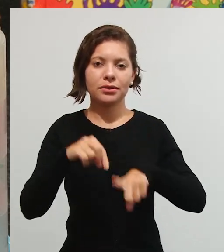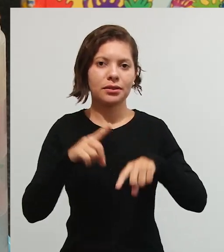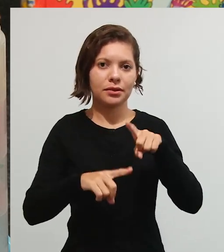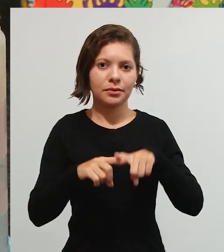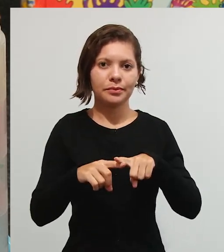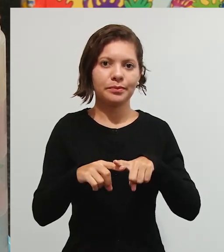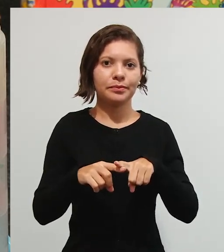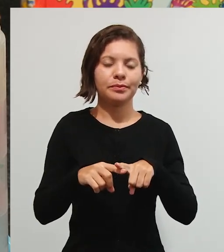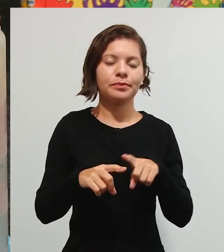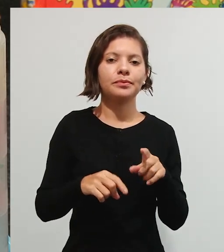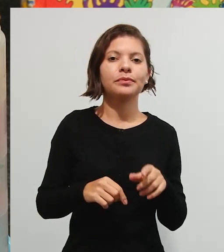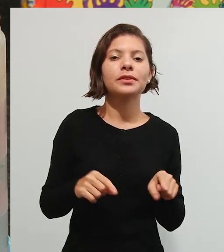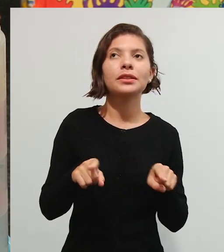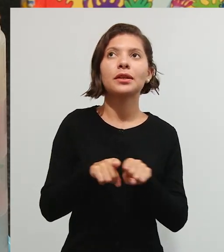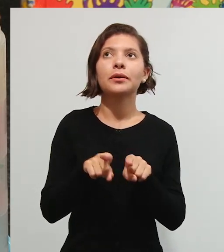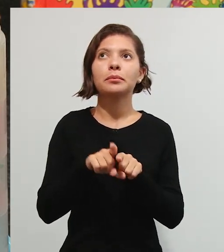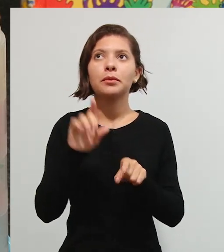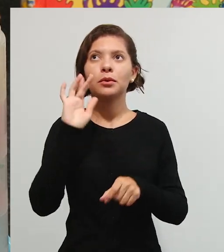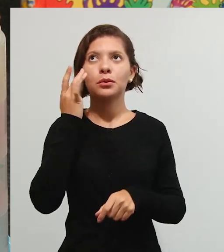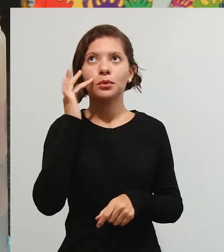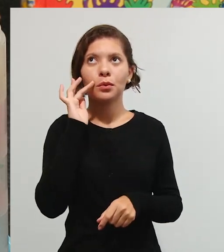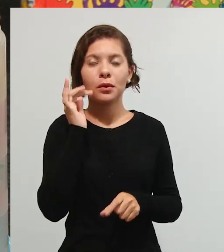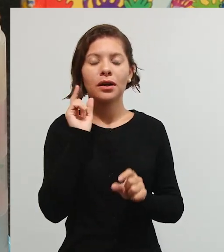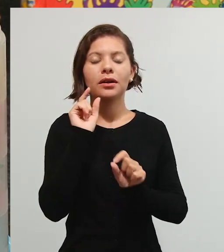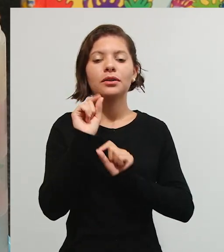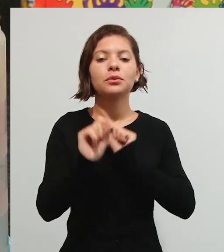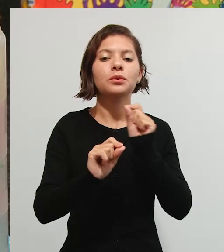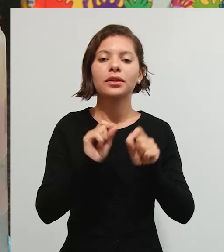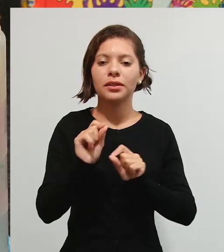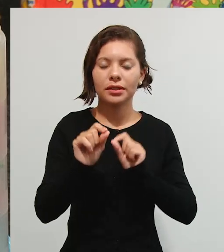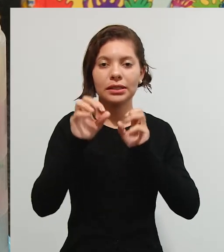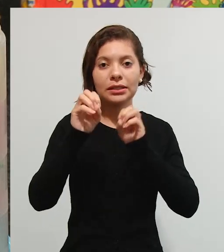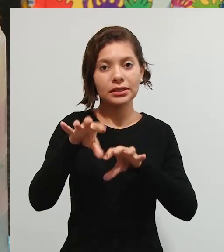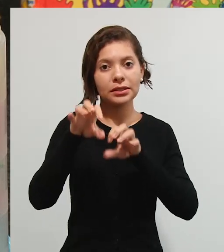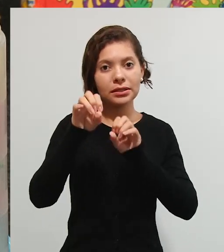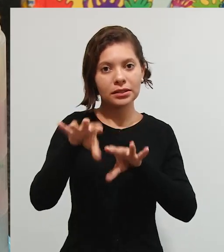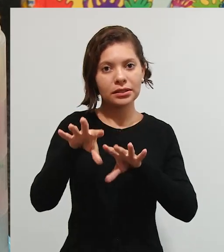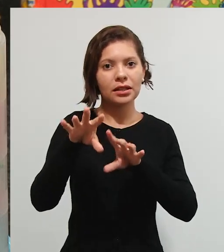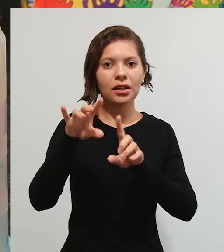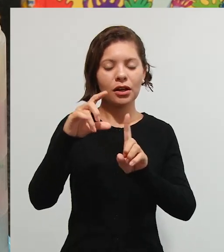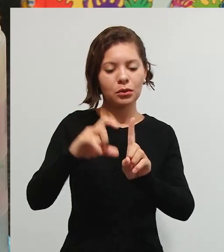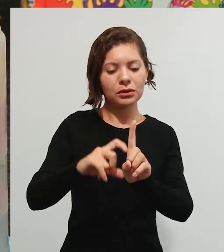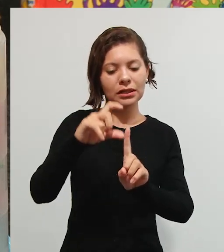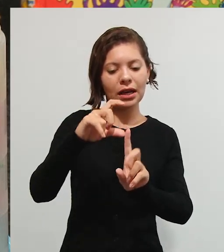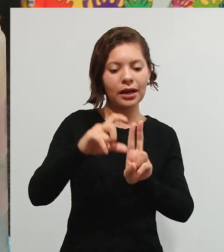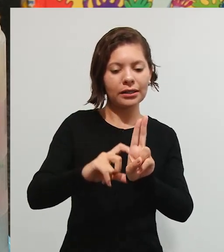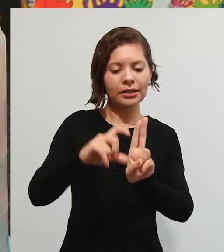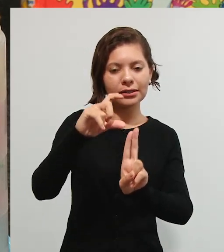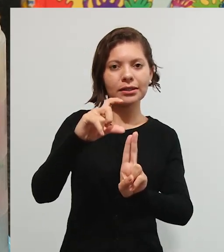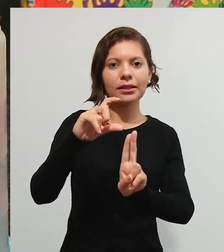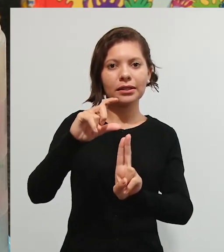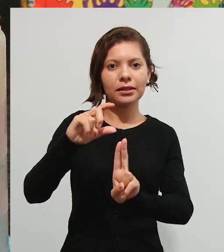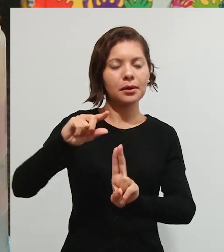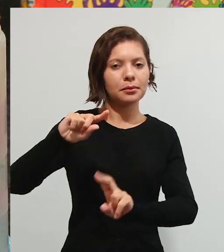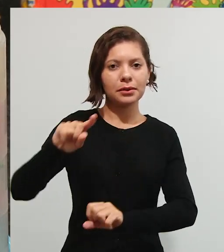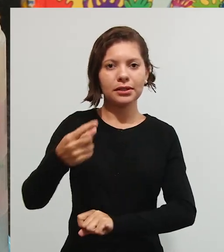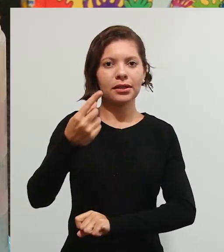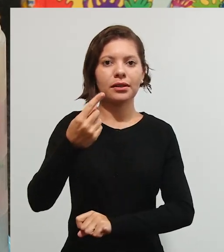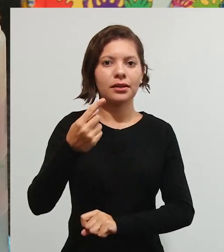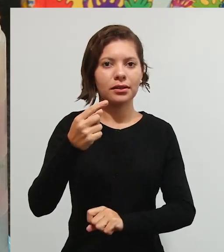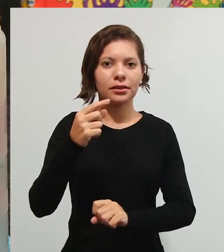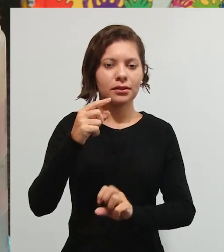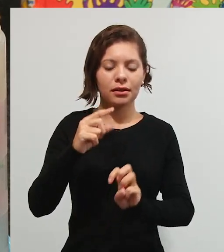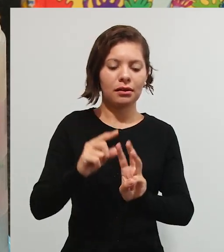disso, o que o material dourado desenvolve? Você não só trabalha a questão de unidade, dezena, milhar, né, centena e